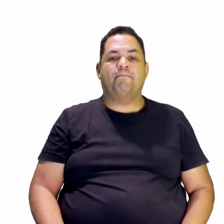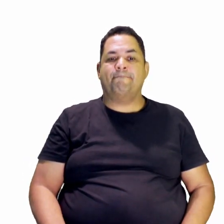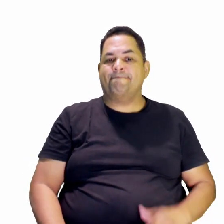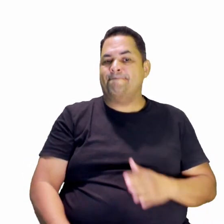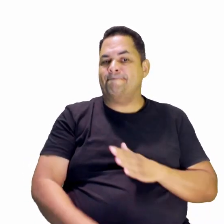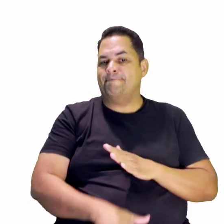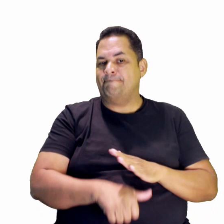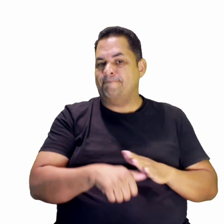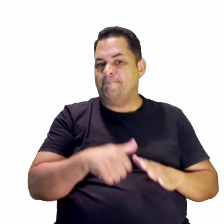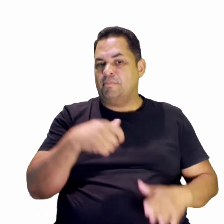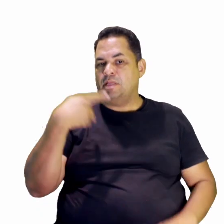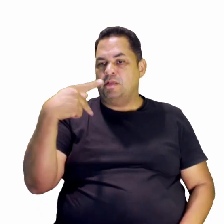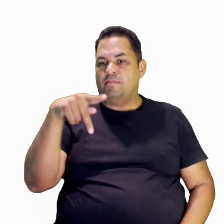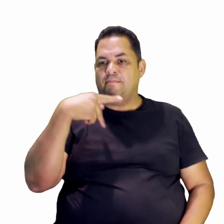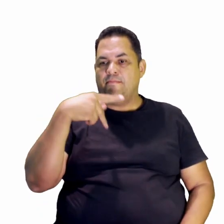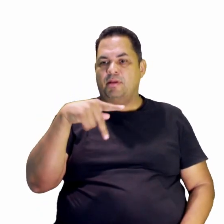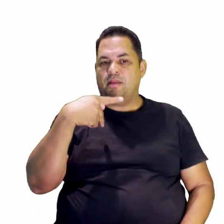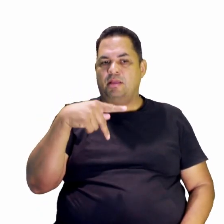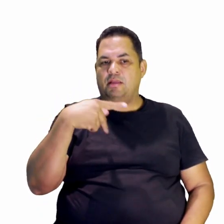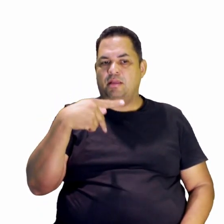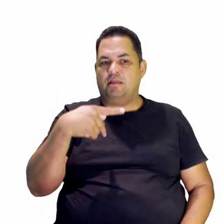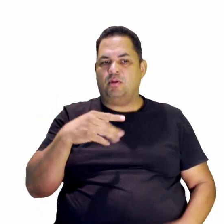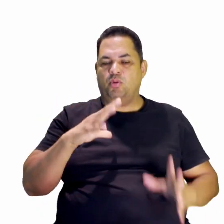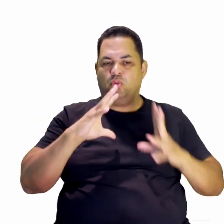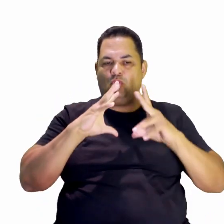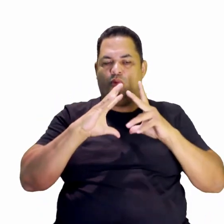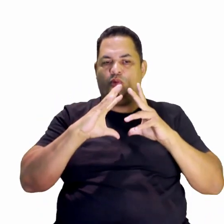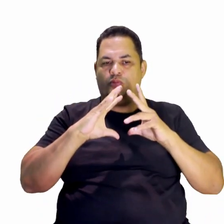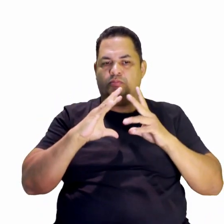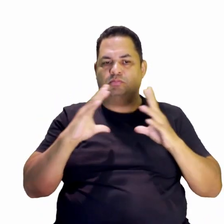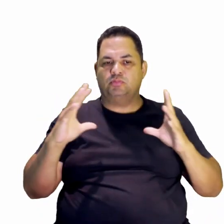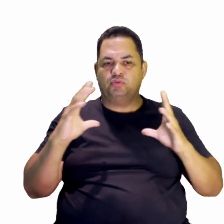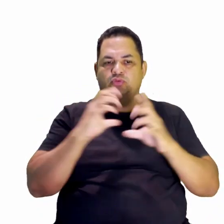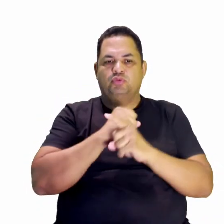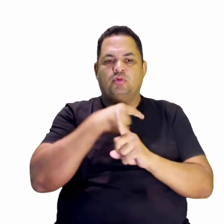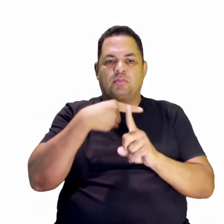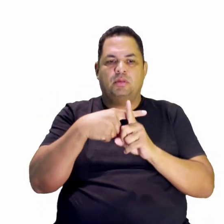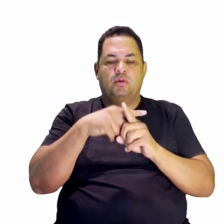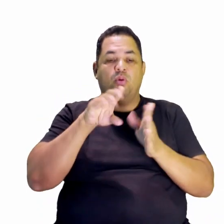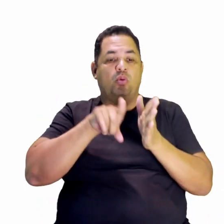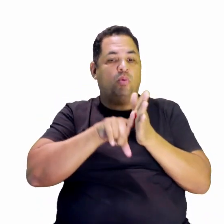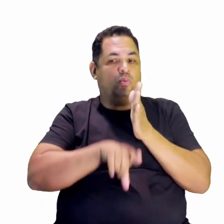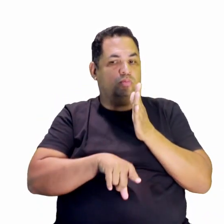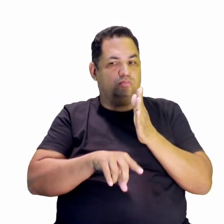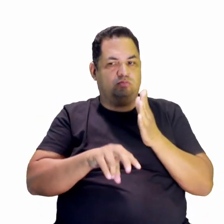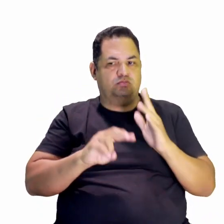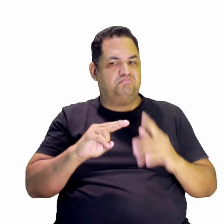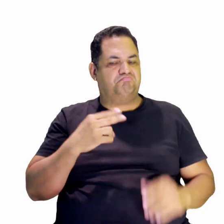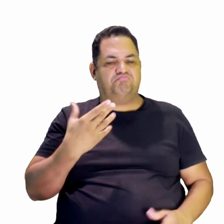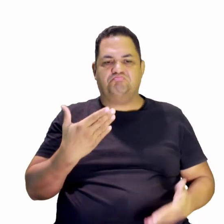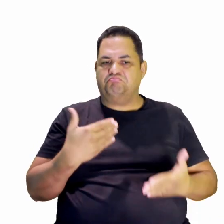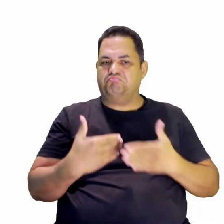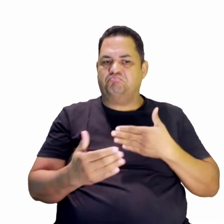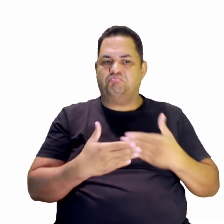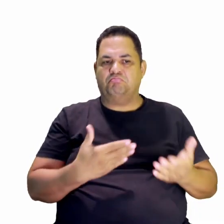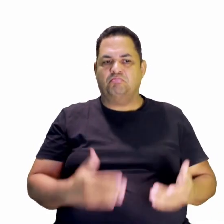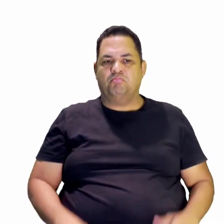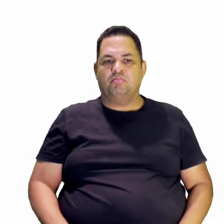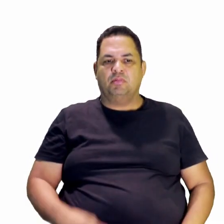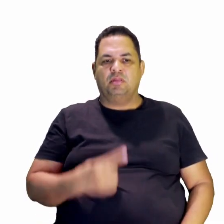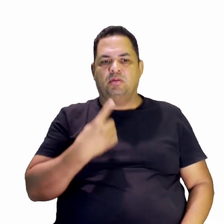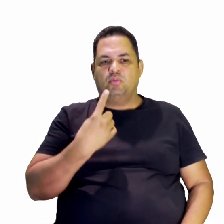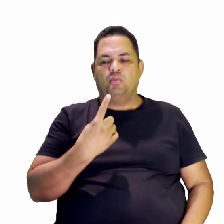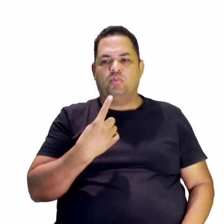mesma direção, nós já vimos que mesma direção é somar ou subtrair. Então, se eu pegar 1 e 3 aqui, as duas